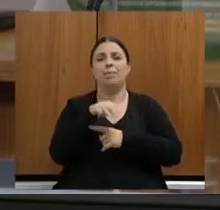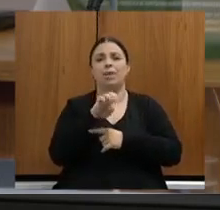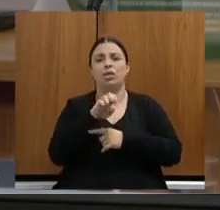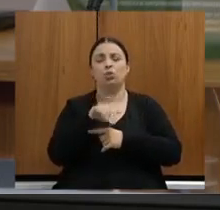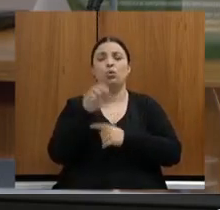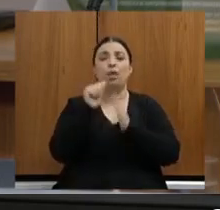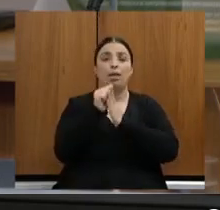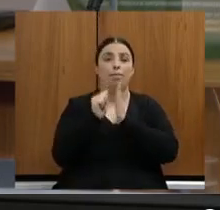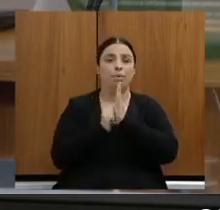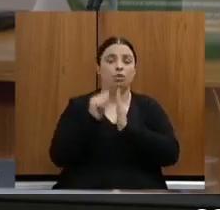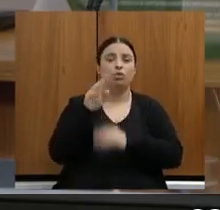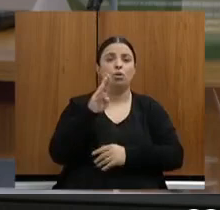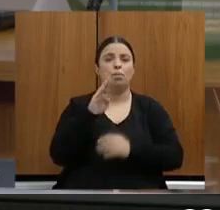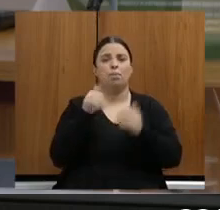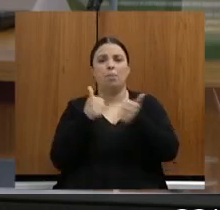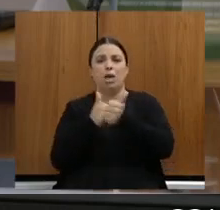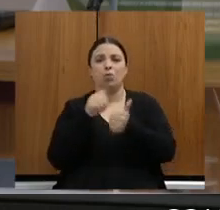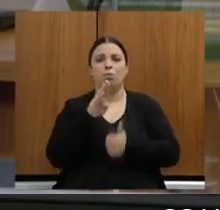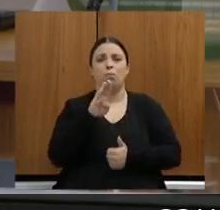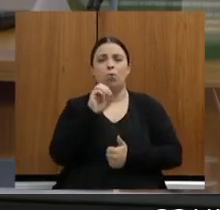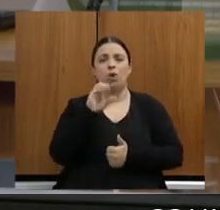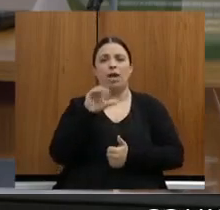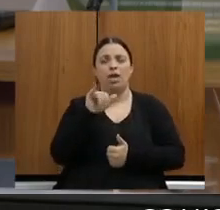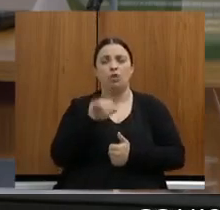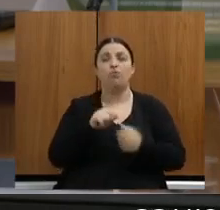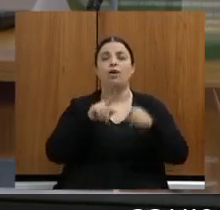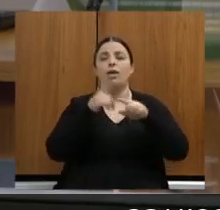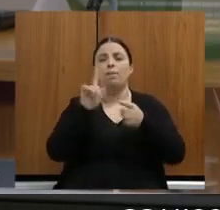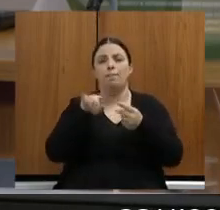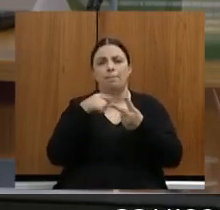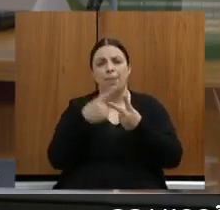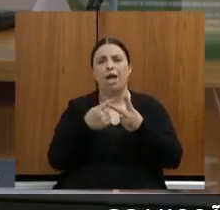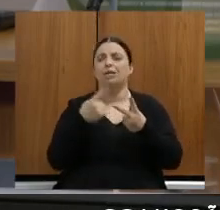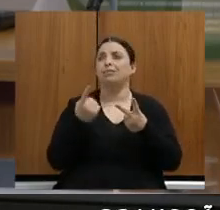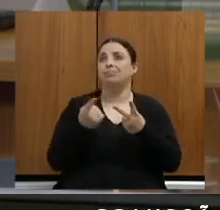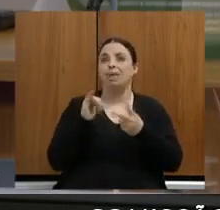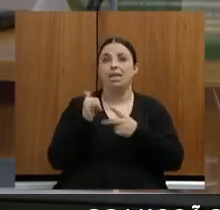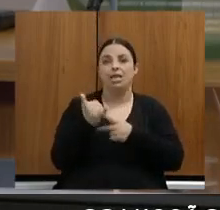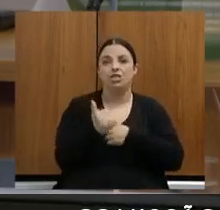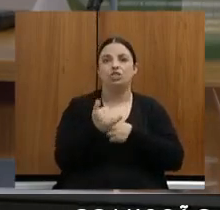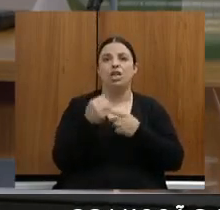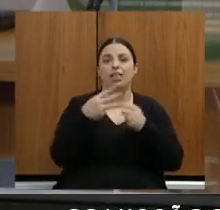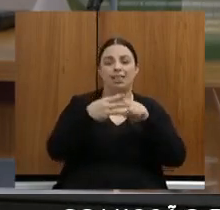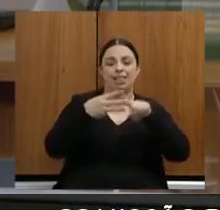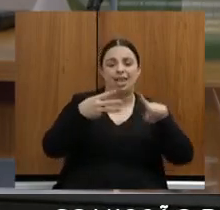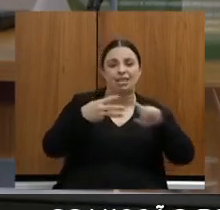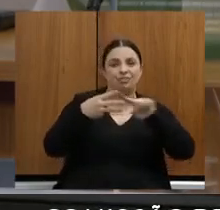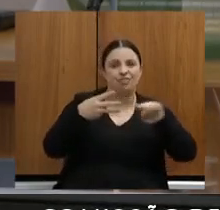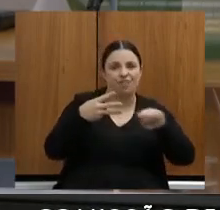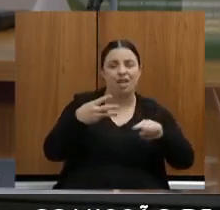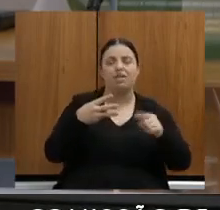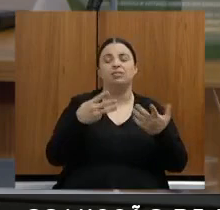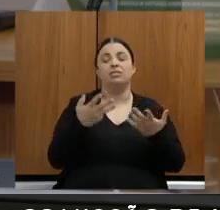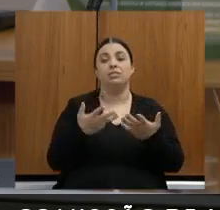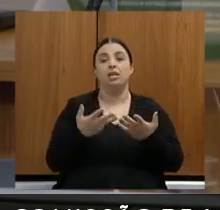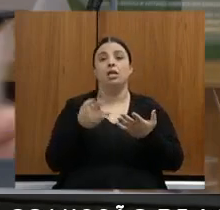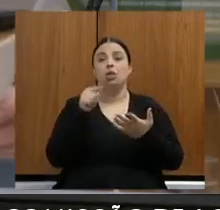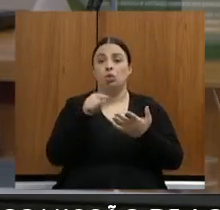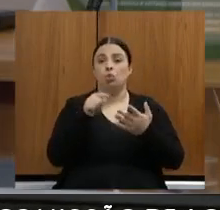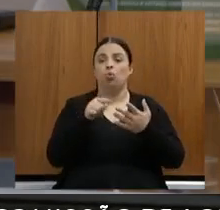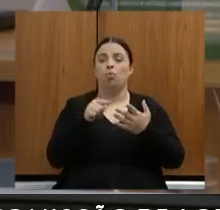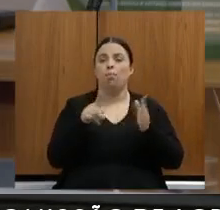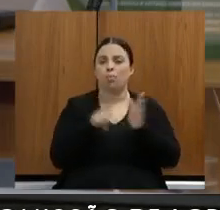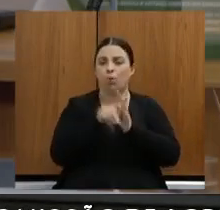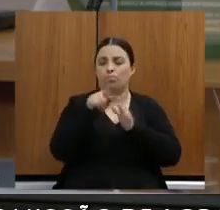projeto de transformação das redes elétricas monofásicas e trifásicas e aceleração da regularização fundiária dos lotes do referido